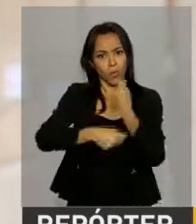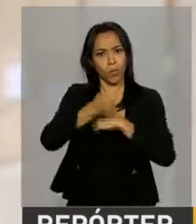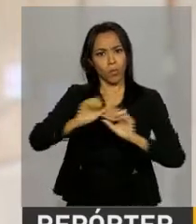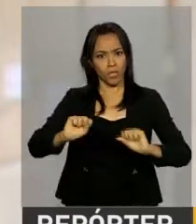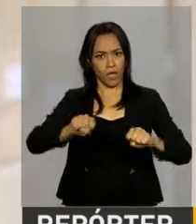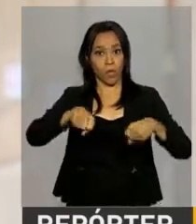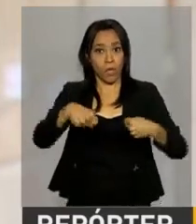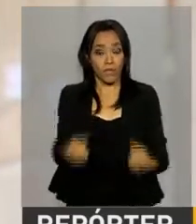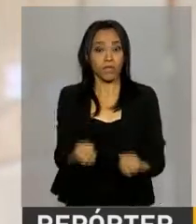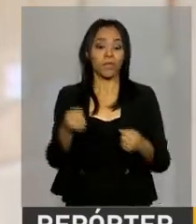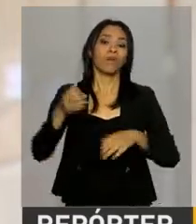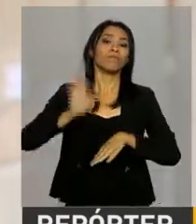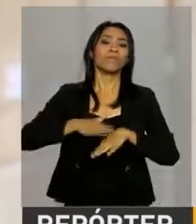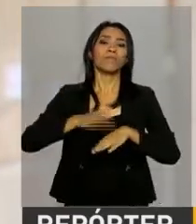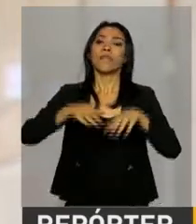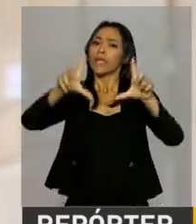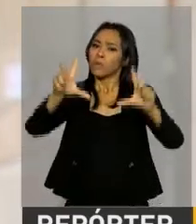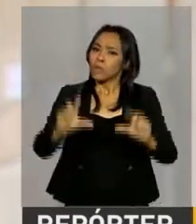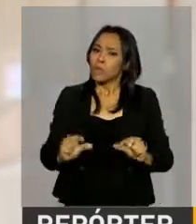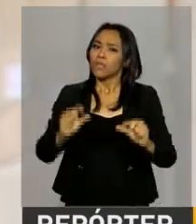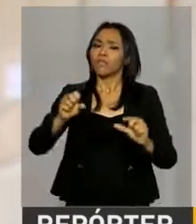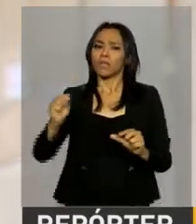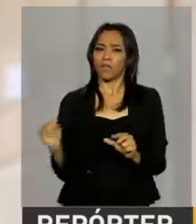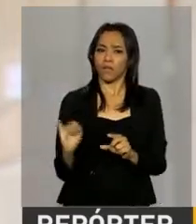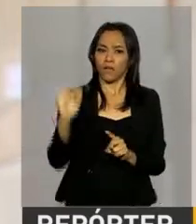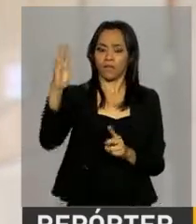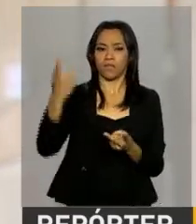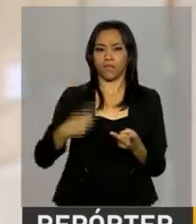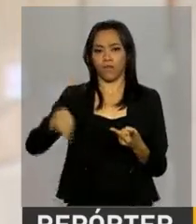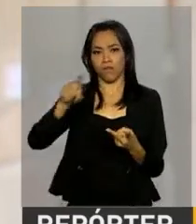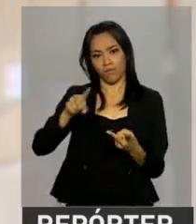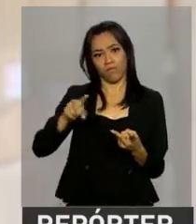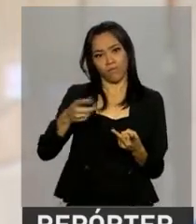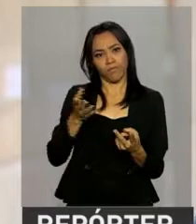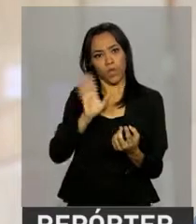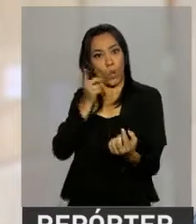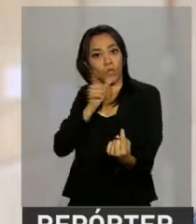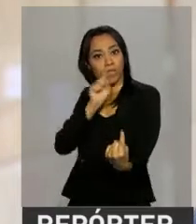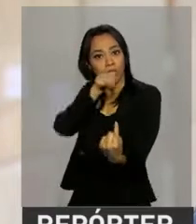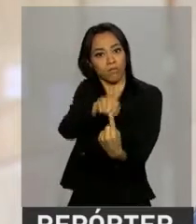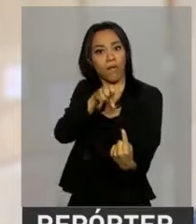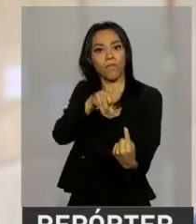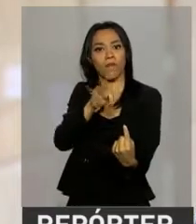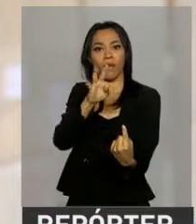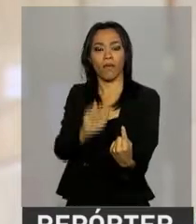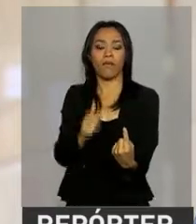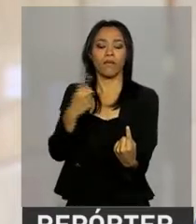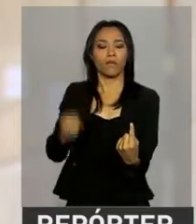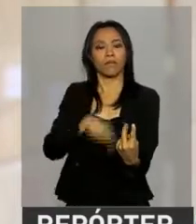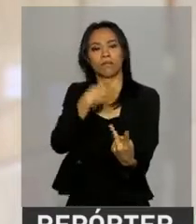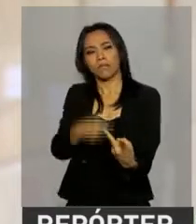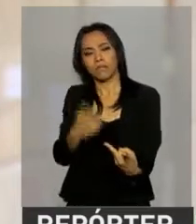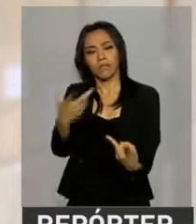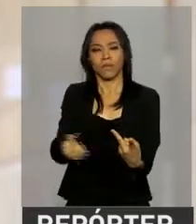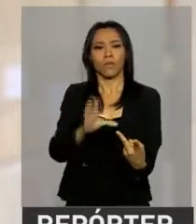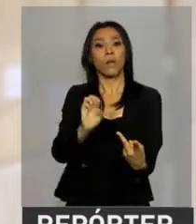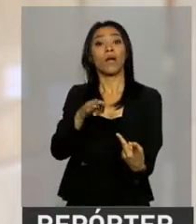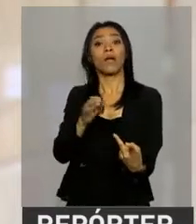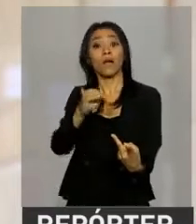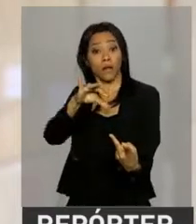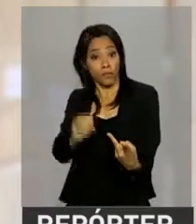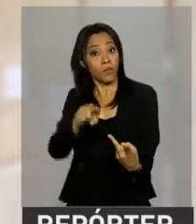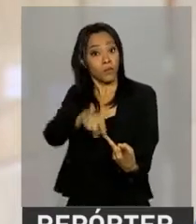seguinte, tanto em termos de redução da inflação, convergindo talvez para a meta, quanto depreciação do câmbio, o que